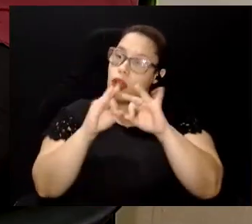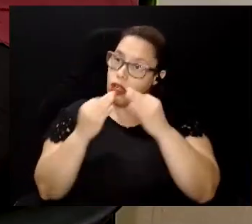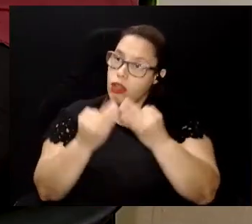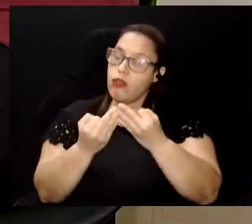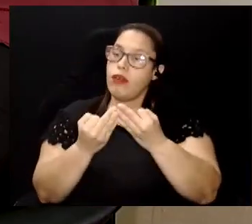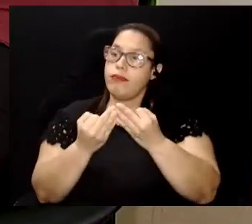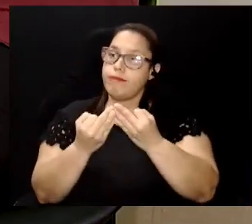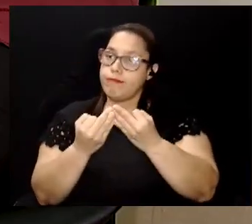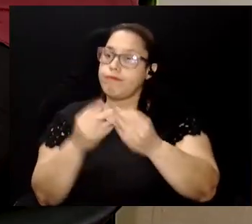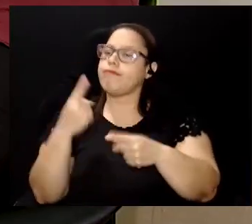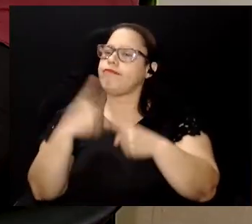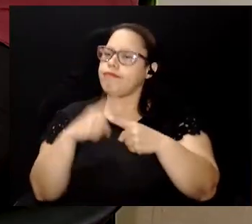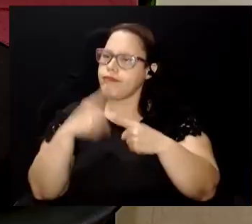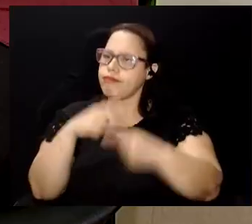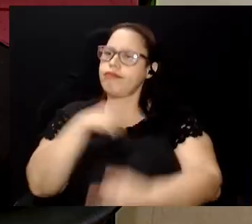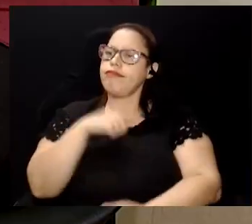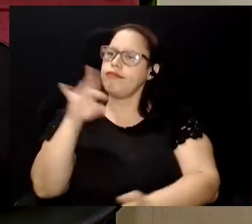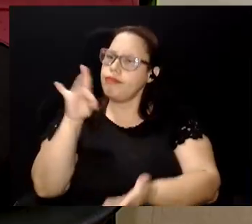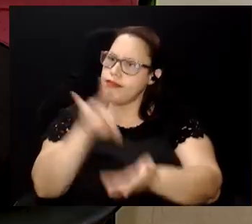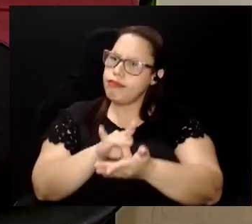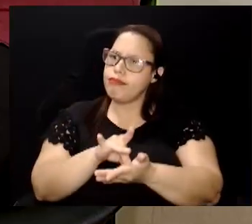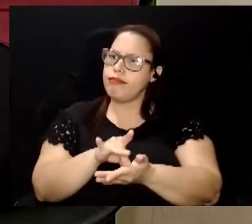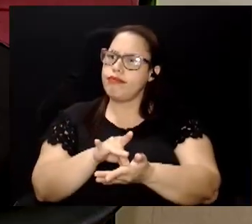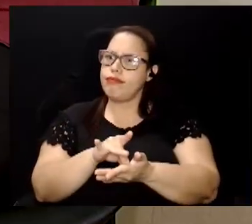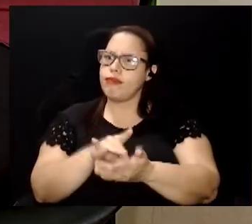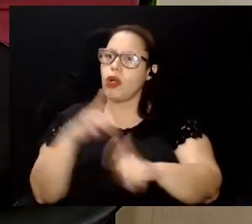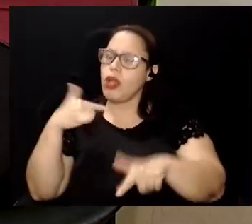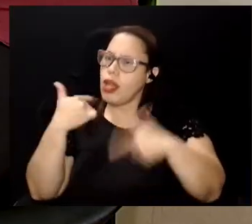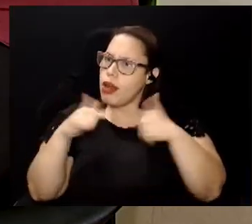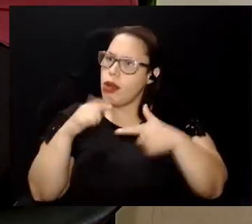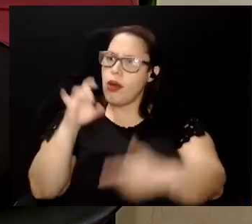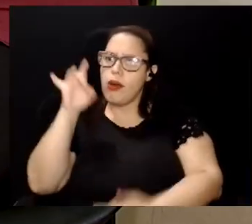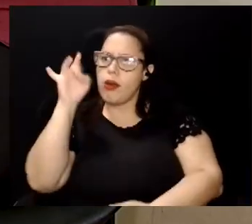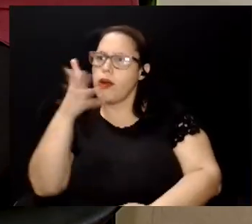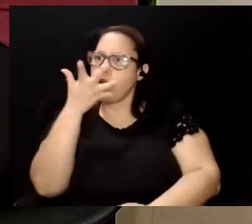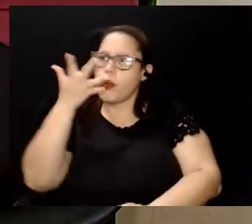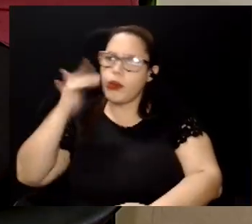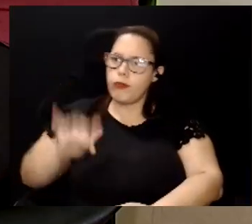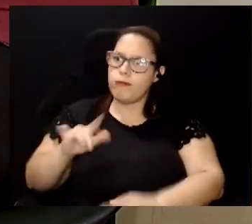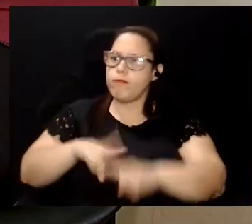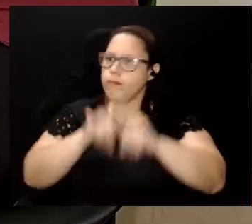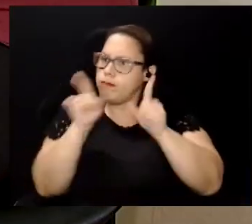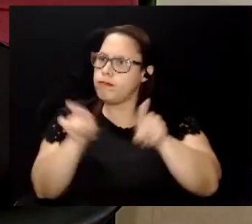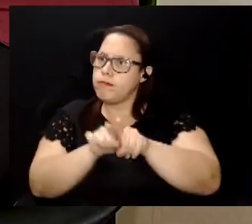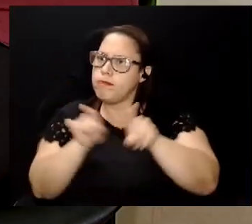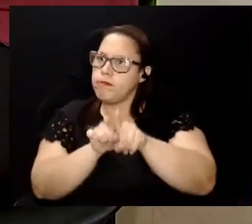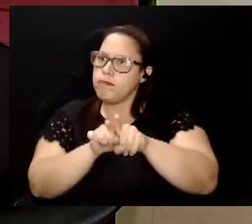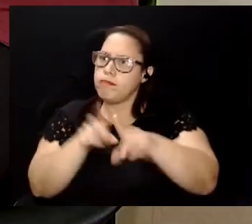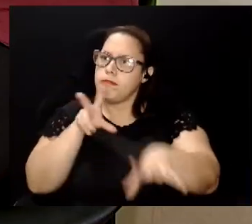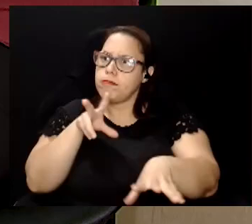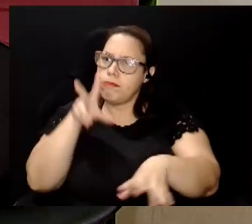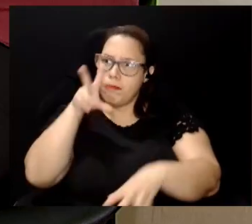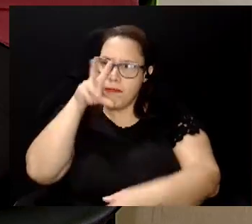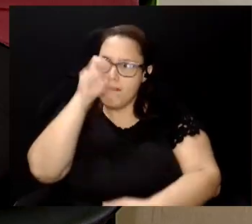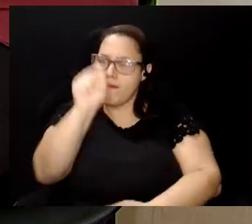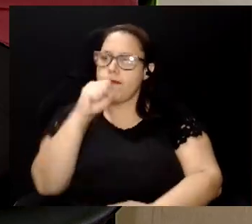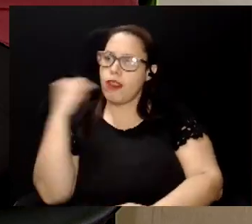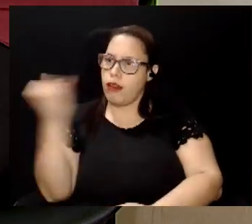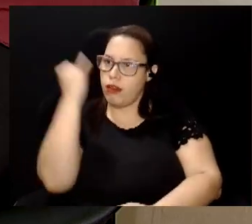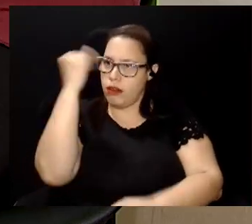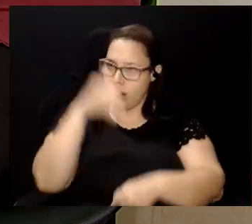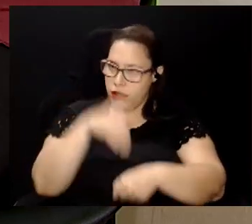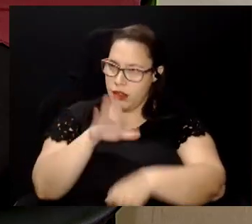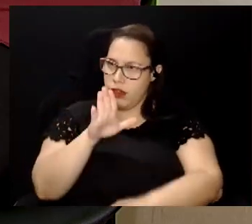de fato esse trabalho não só com as crianças, mas também esse fortalecimento que é o mais importante, né? Qual que é o